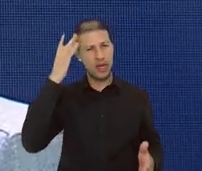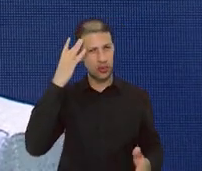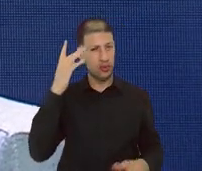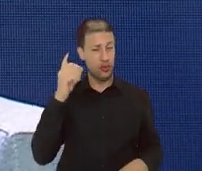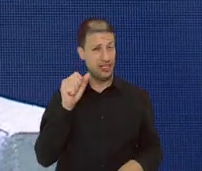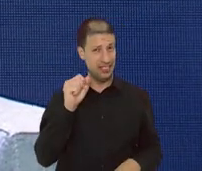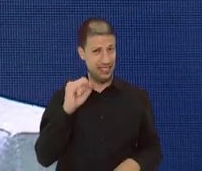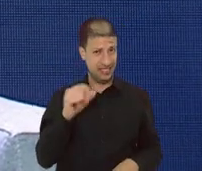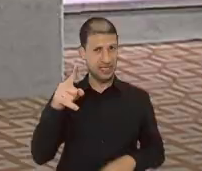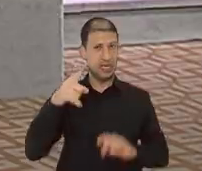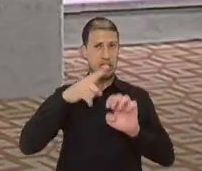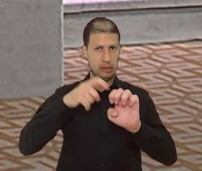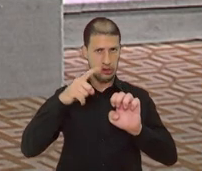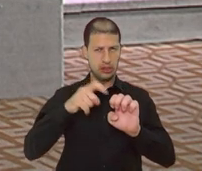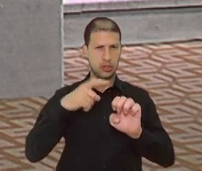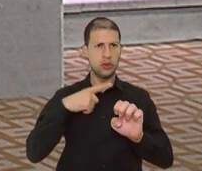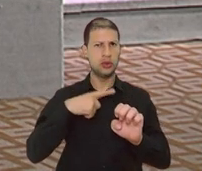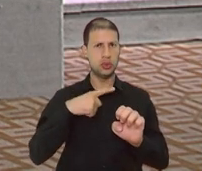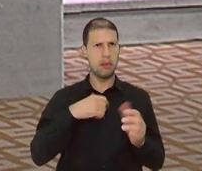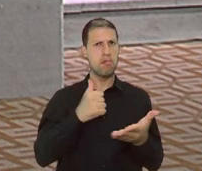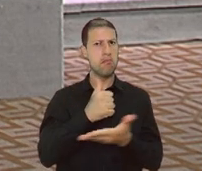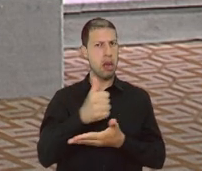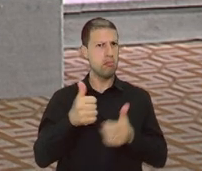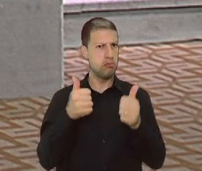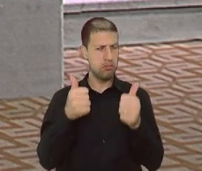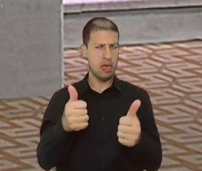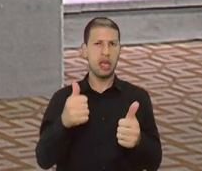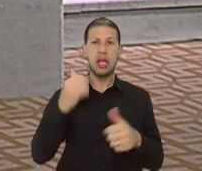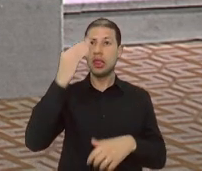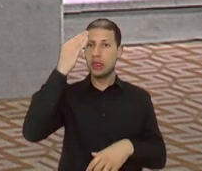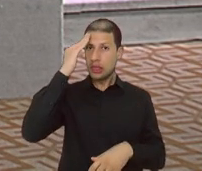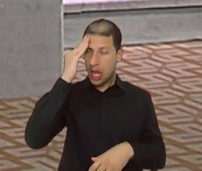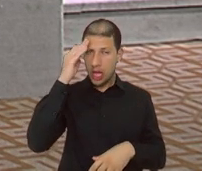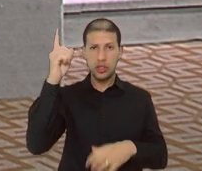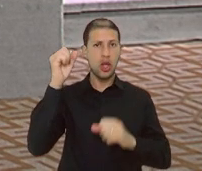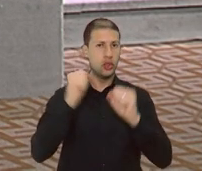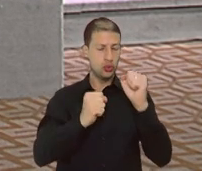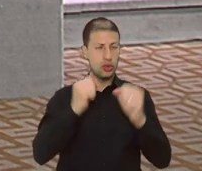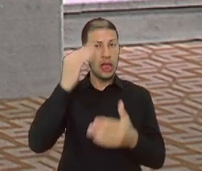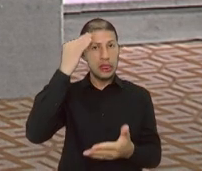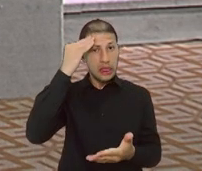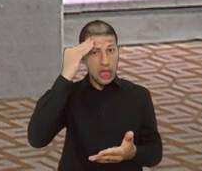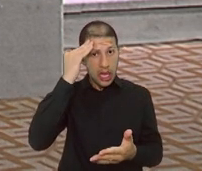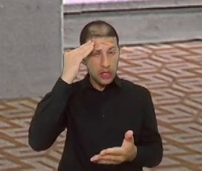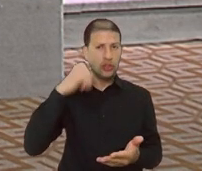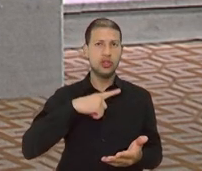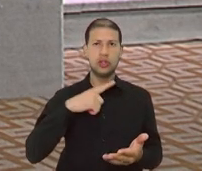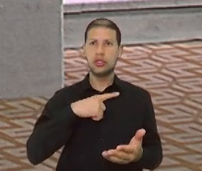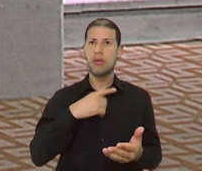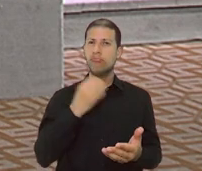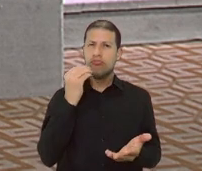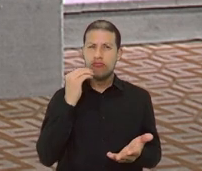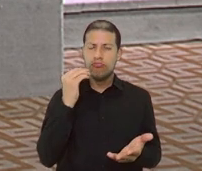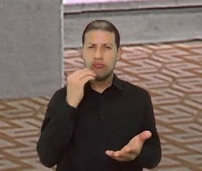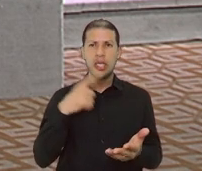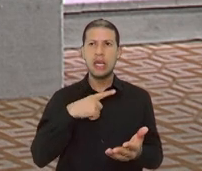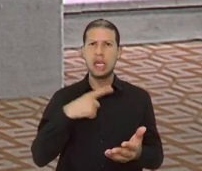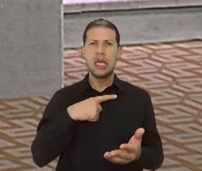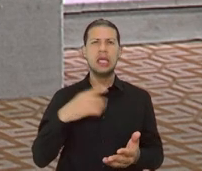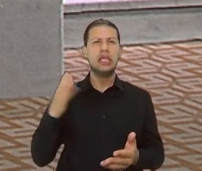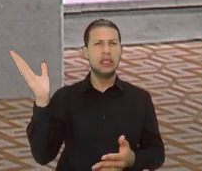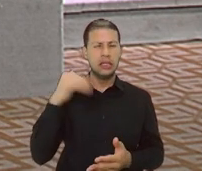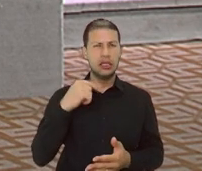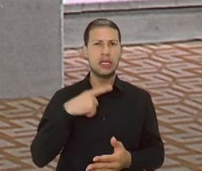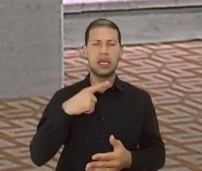com bastante fundamento entende a indústria entende o que existe oportunidade é geralmente às vezes ele traz um track Record né do